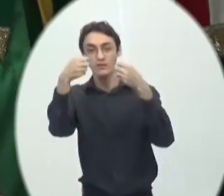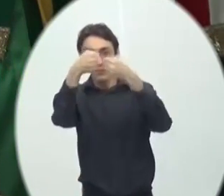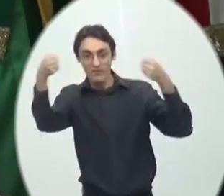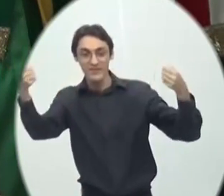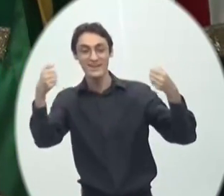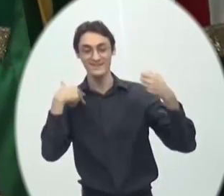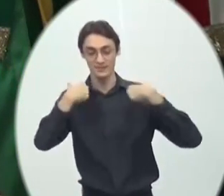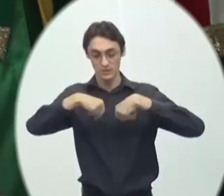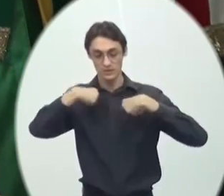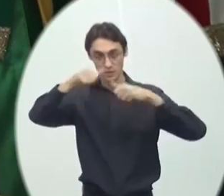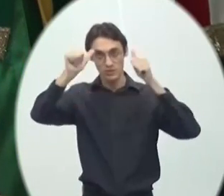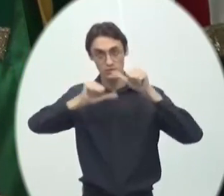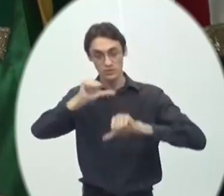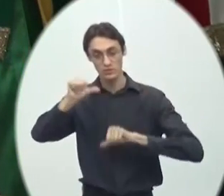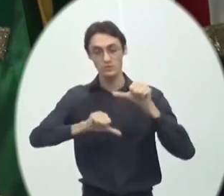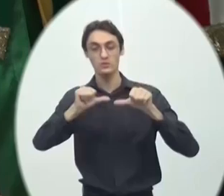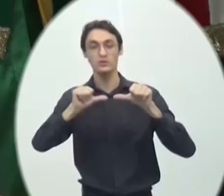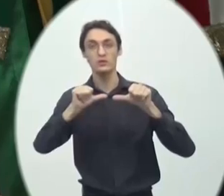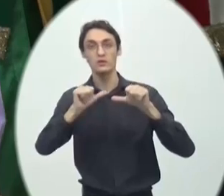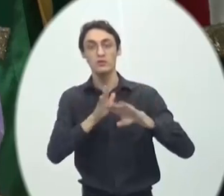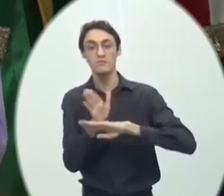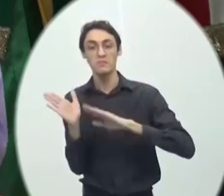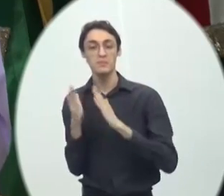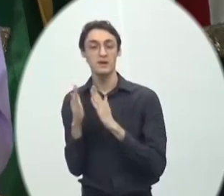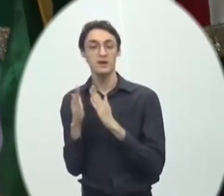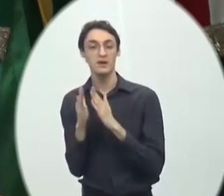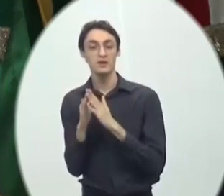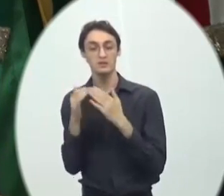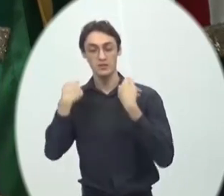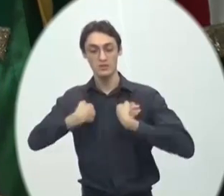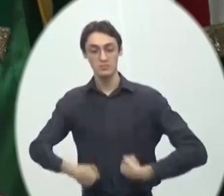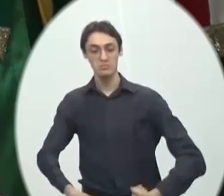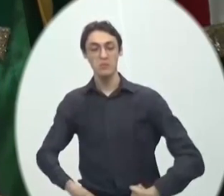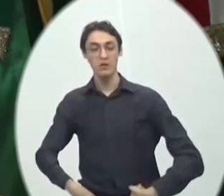para casa? Aí pode, chega lá, deixa,